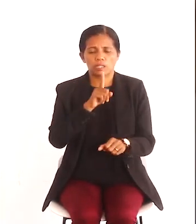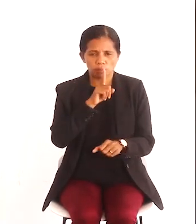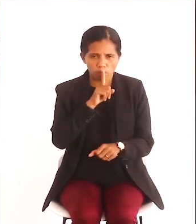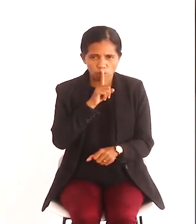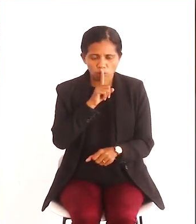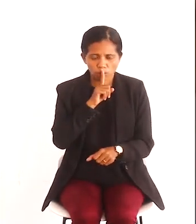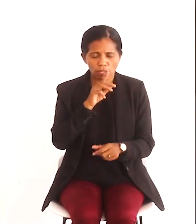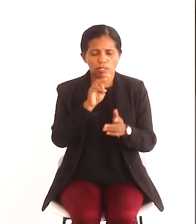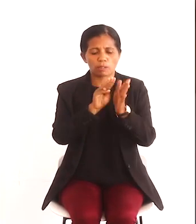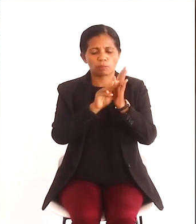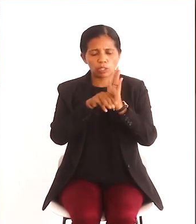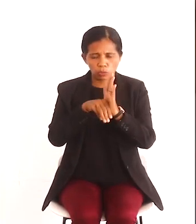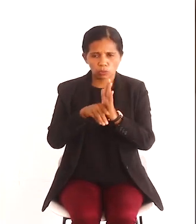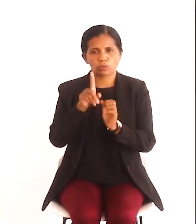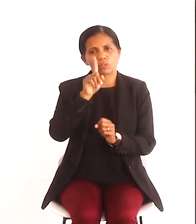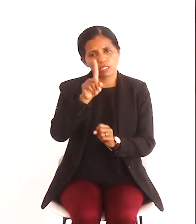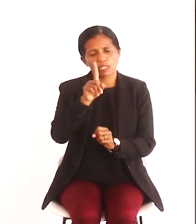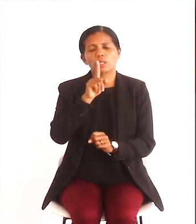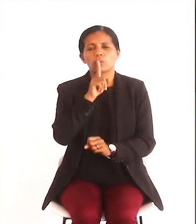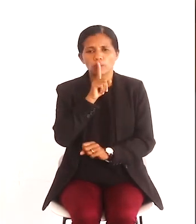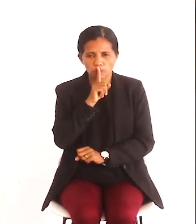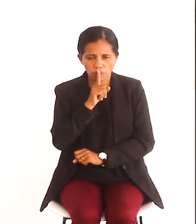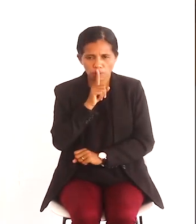um minuto de silêncio.